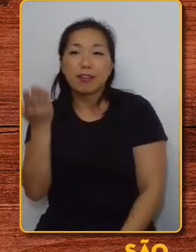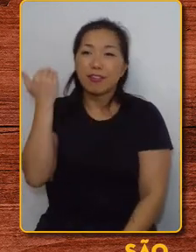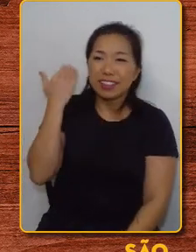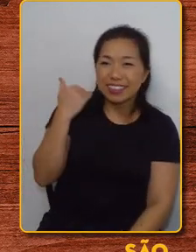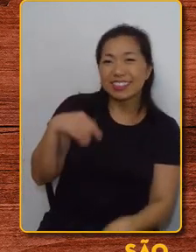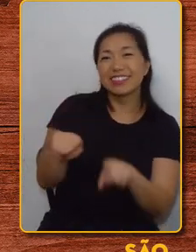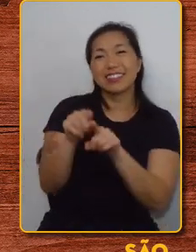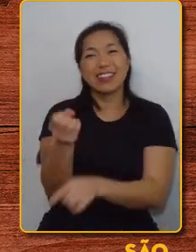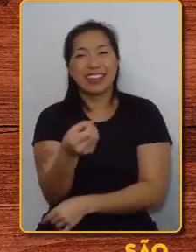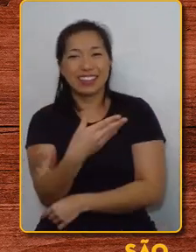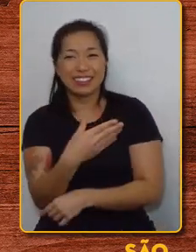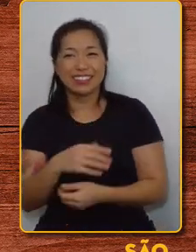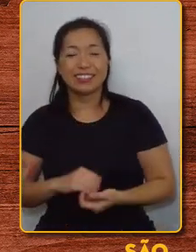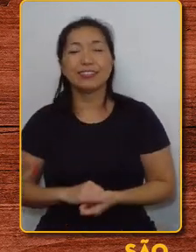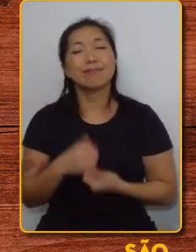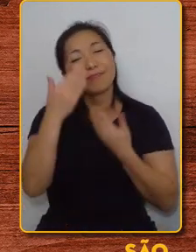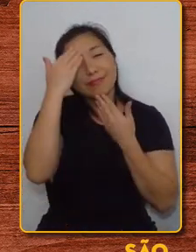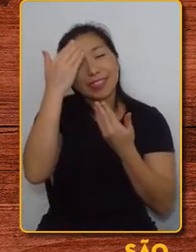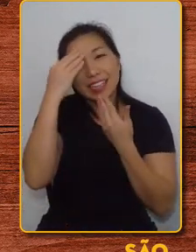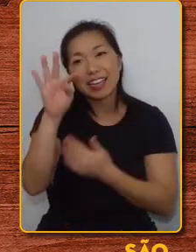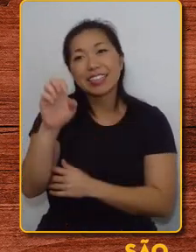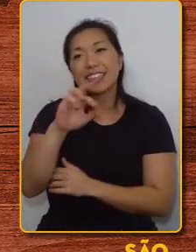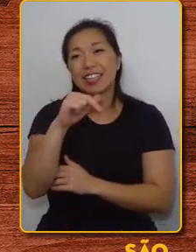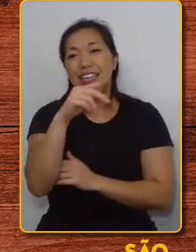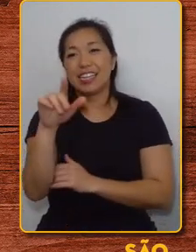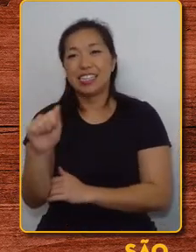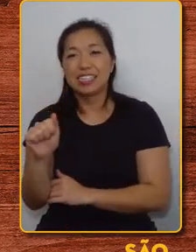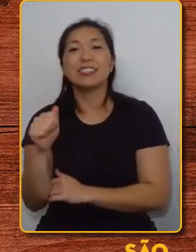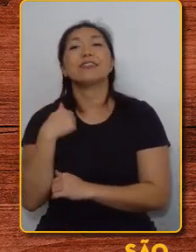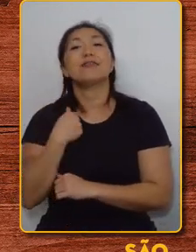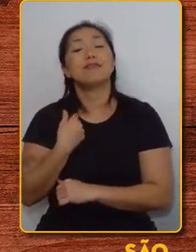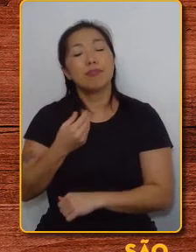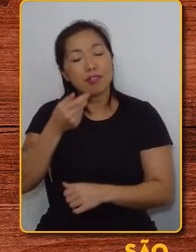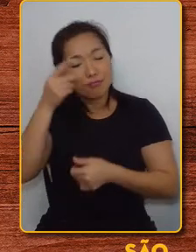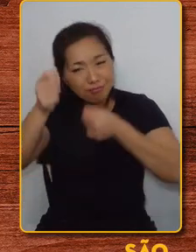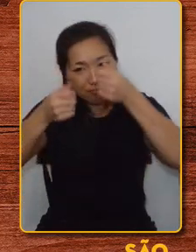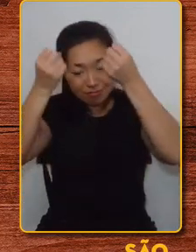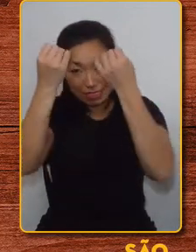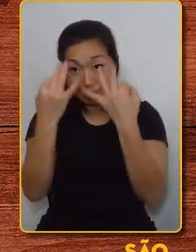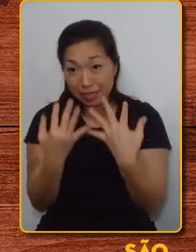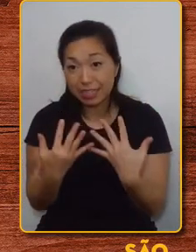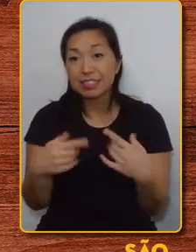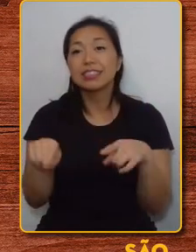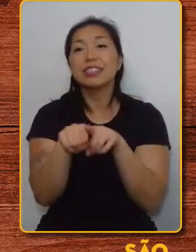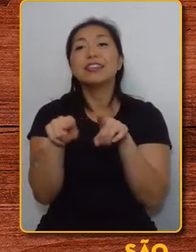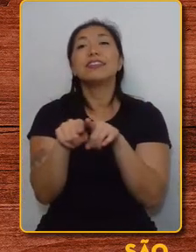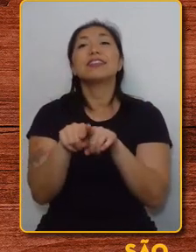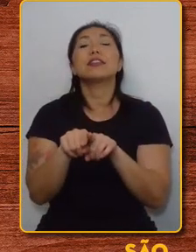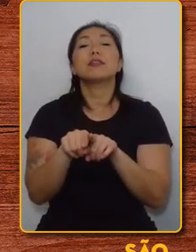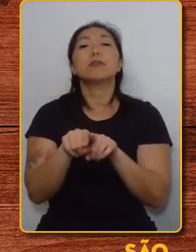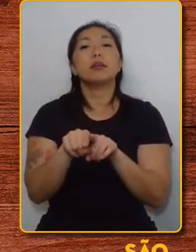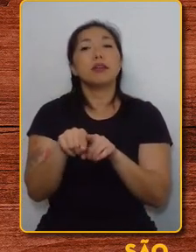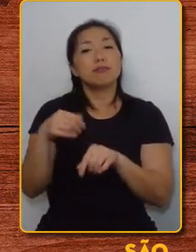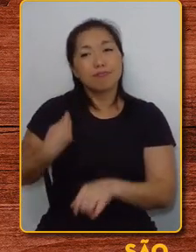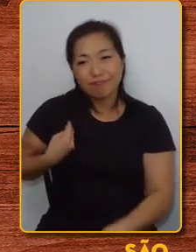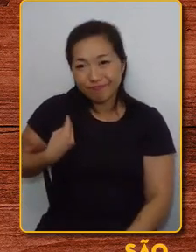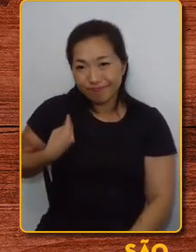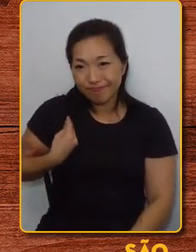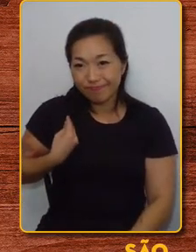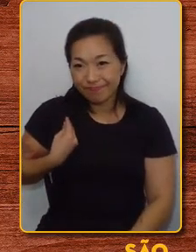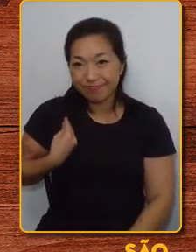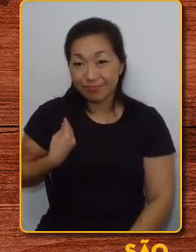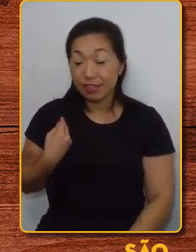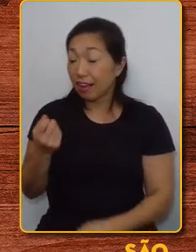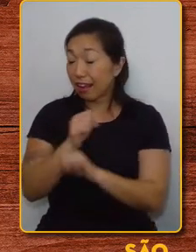obrigada a você pela sua fala, pela sua presença. Incrível essa fala sempre tão lúcida e agora foi até